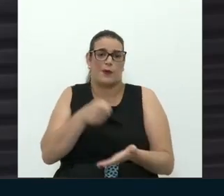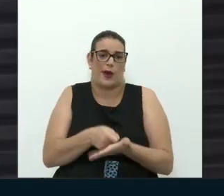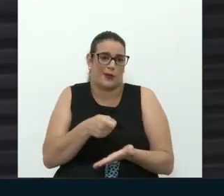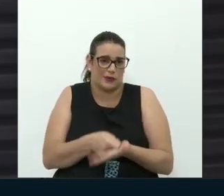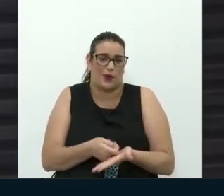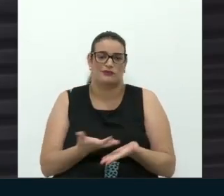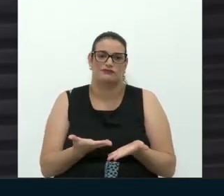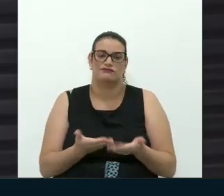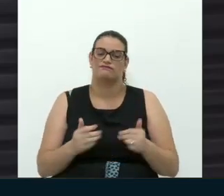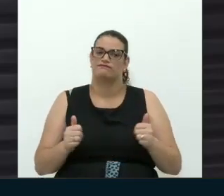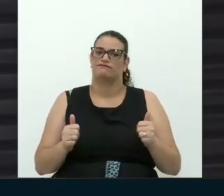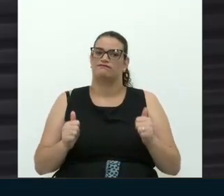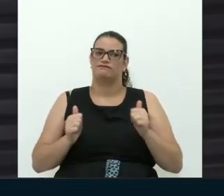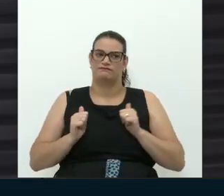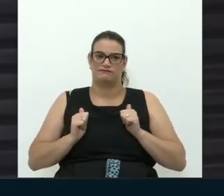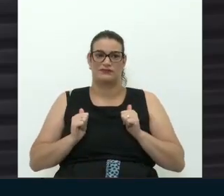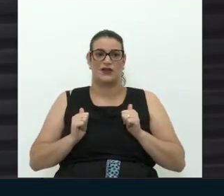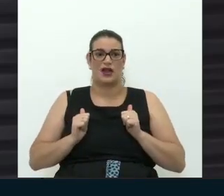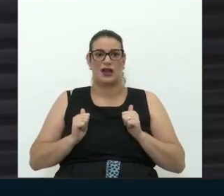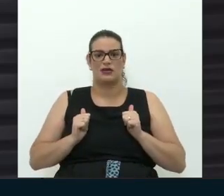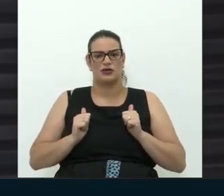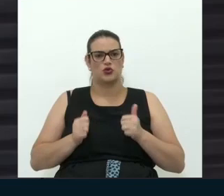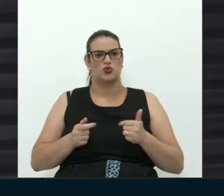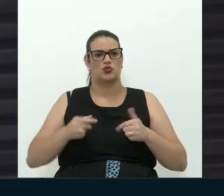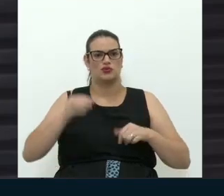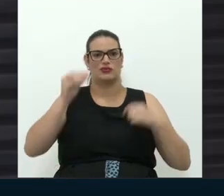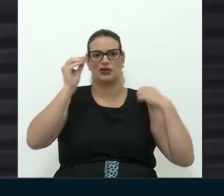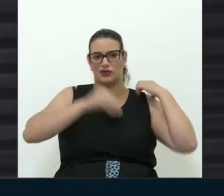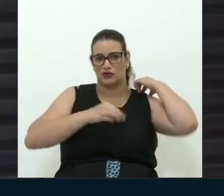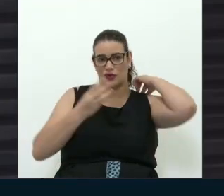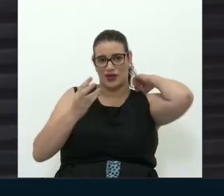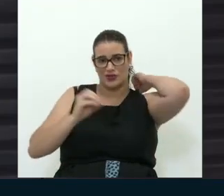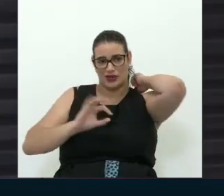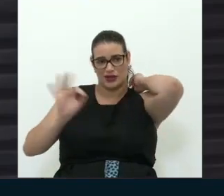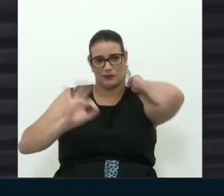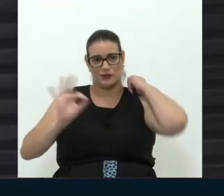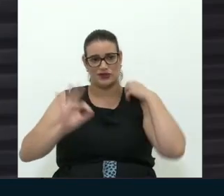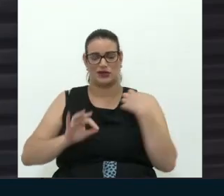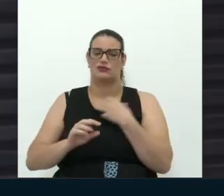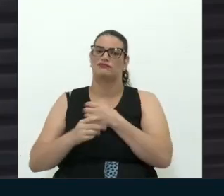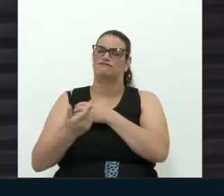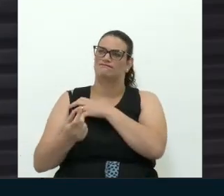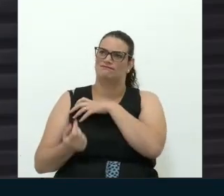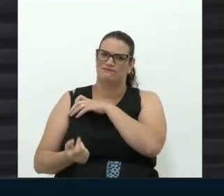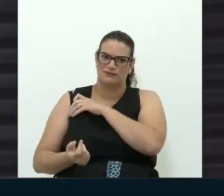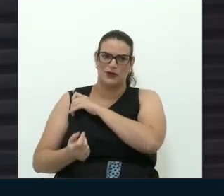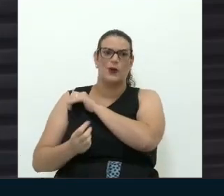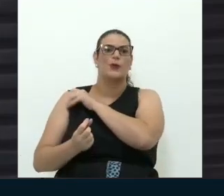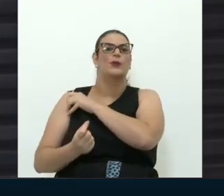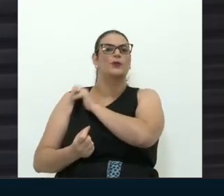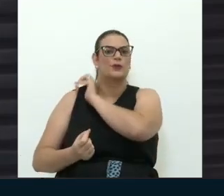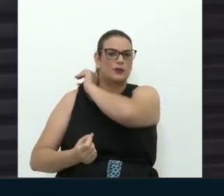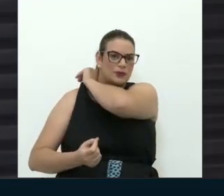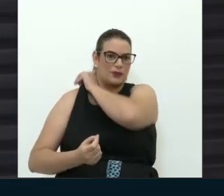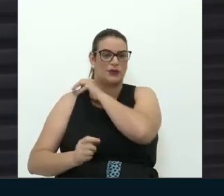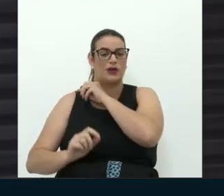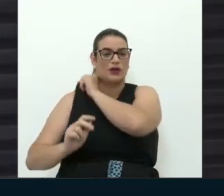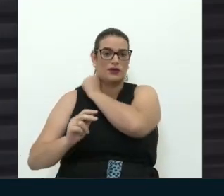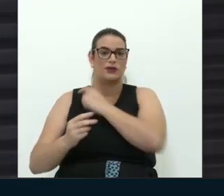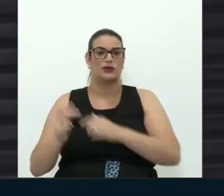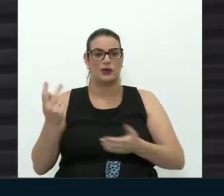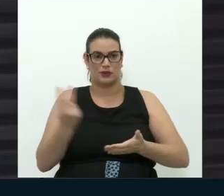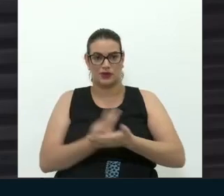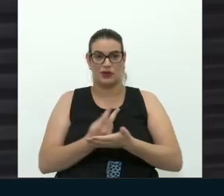a abstenção é de quase 30% num contexo de vota obrigatório algo está acontecendo Os Jovens jovens em